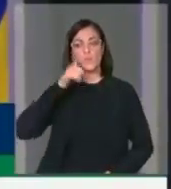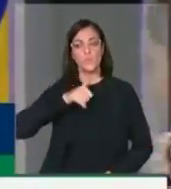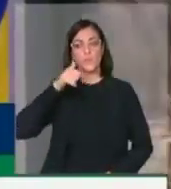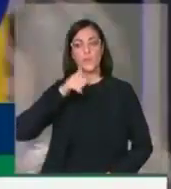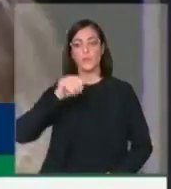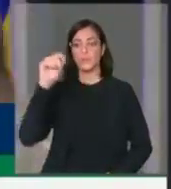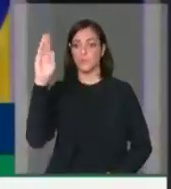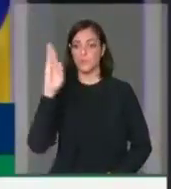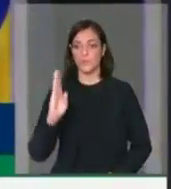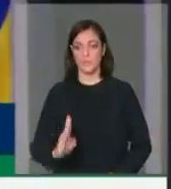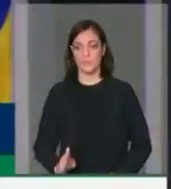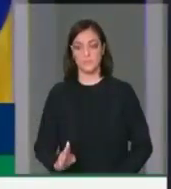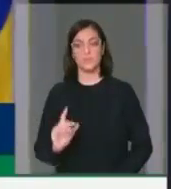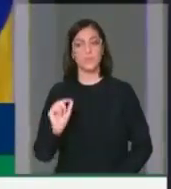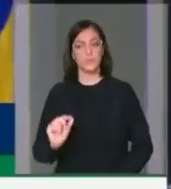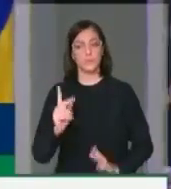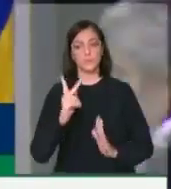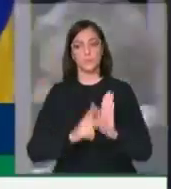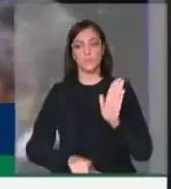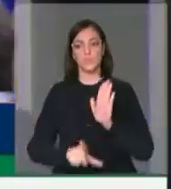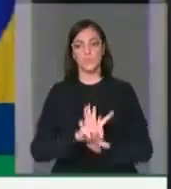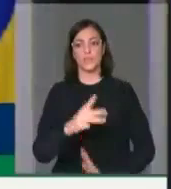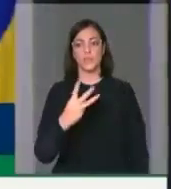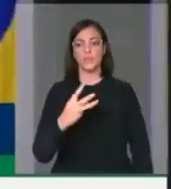nosso país. O projeto de lei